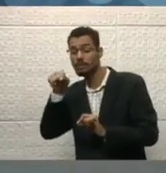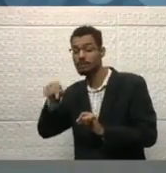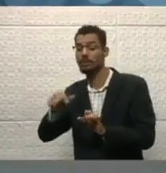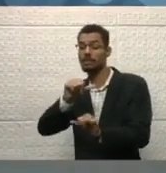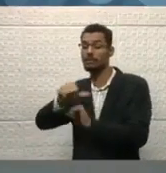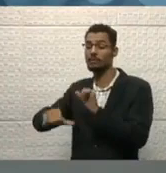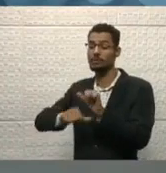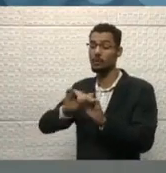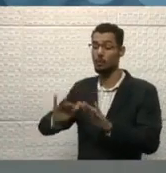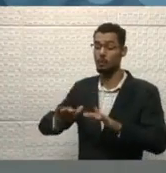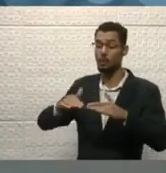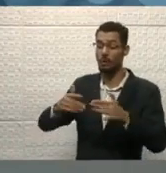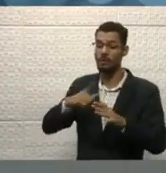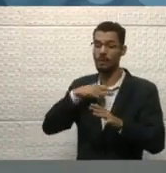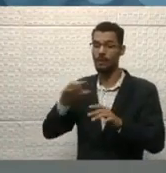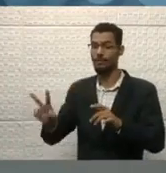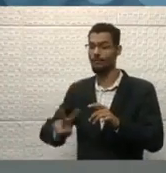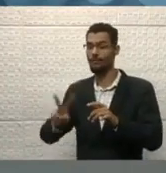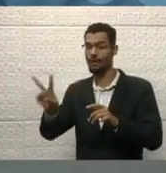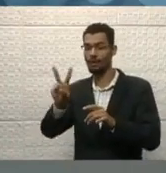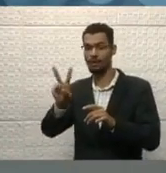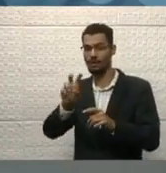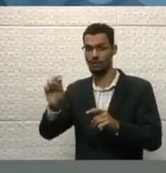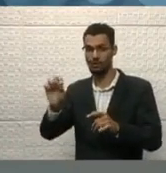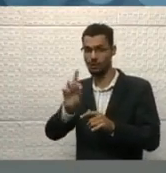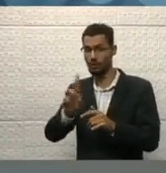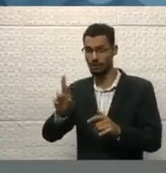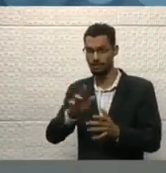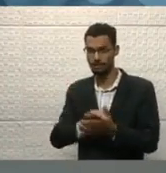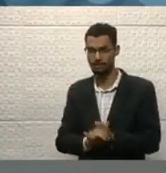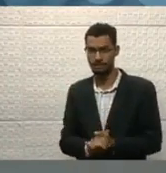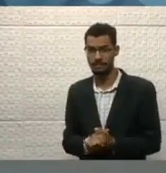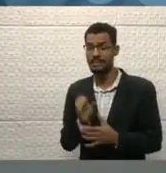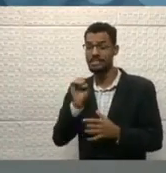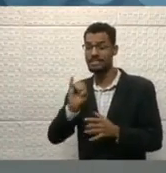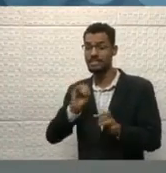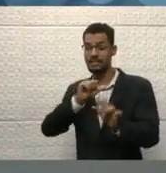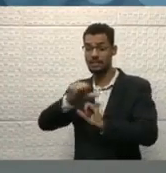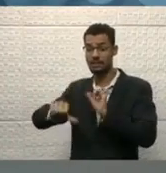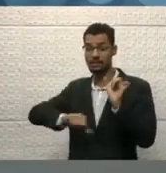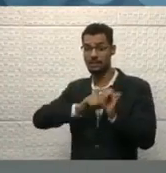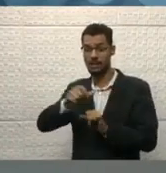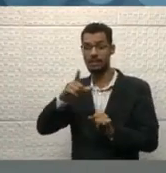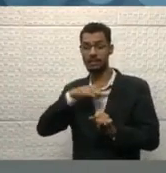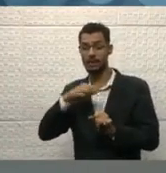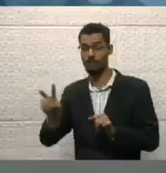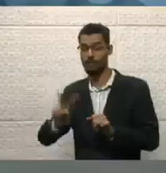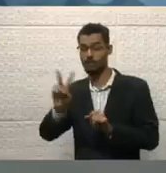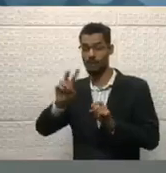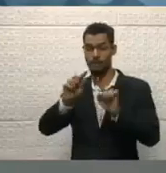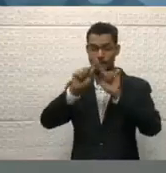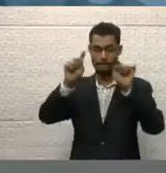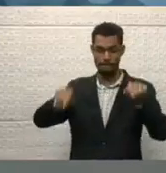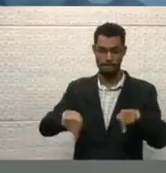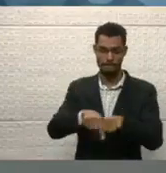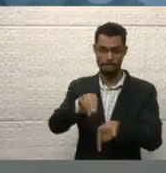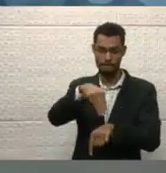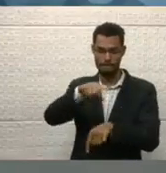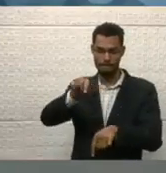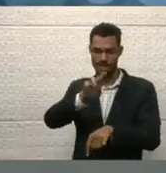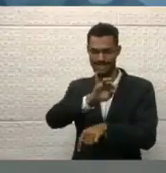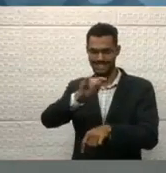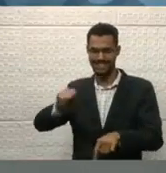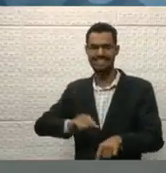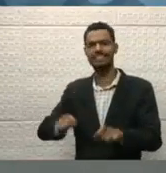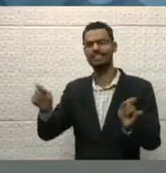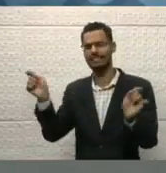da transformação sobre os vetores do domínio. Se a transformação é definida em função de uma matriz, eu também consigo